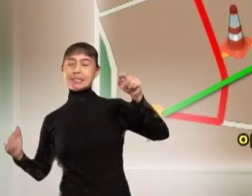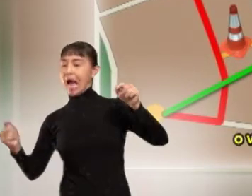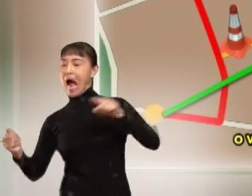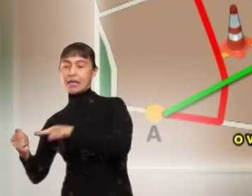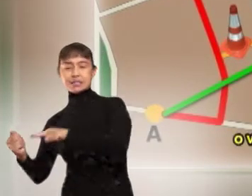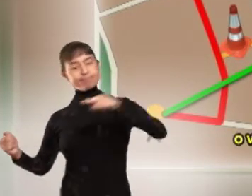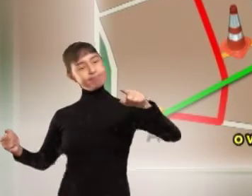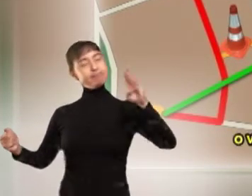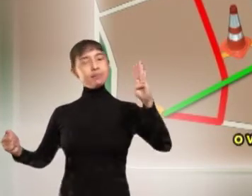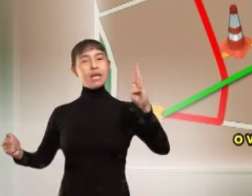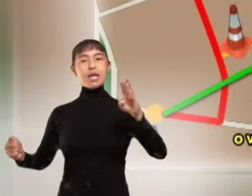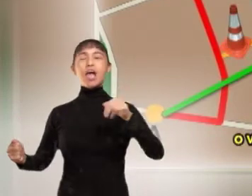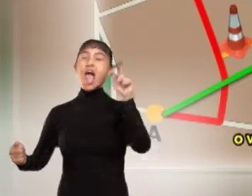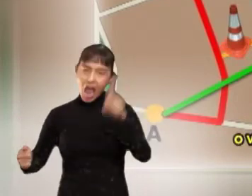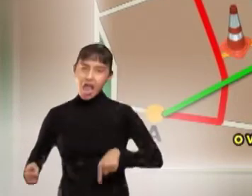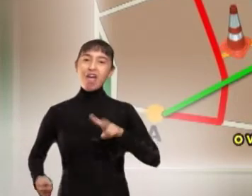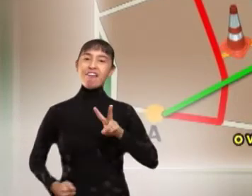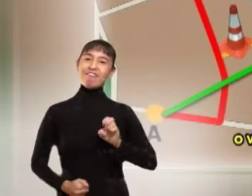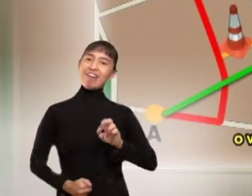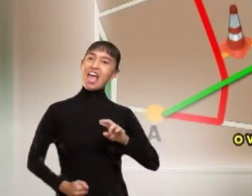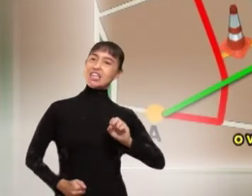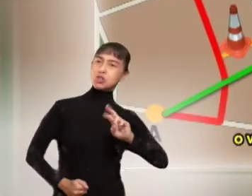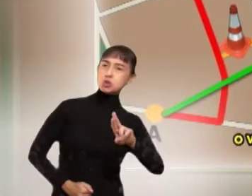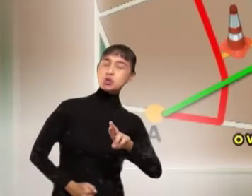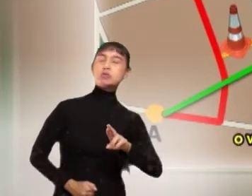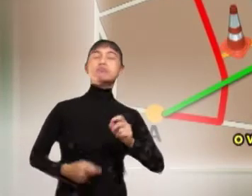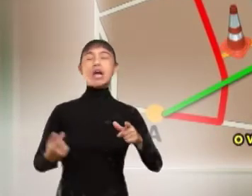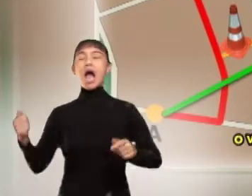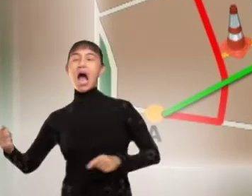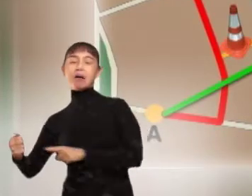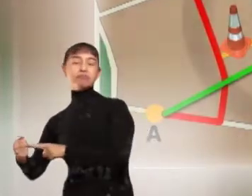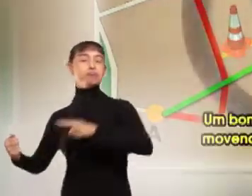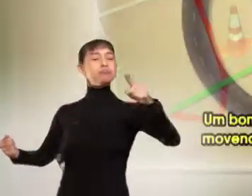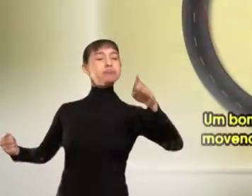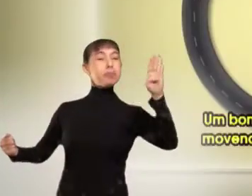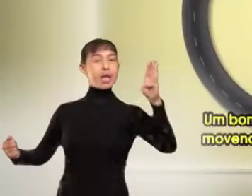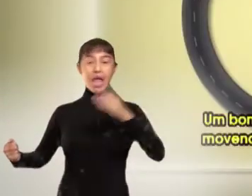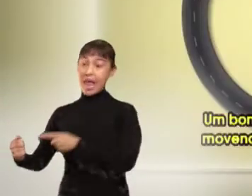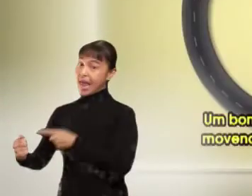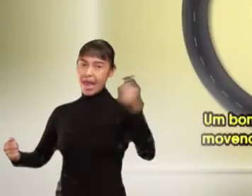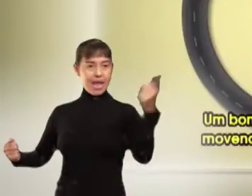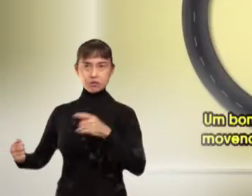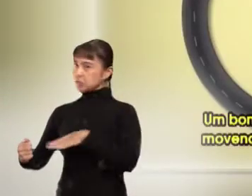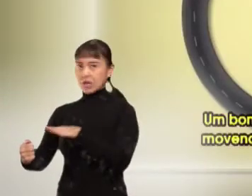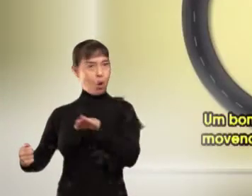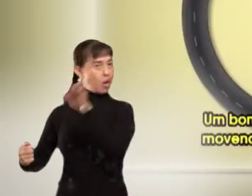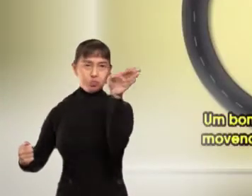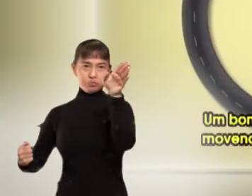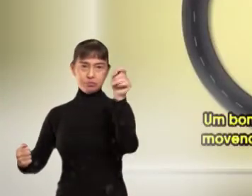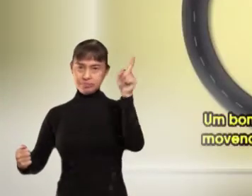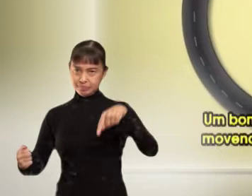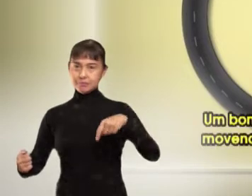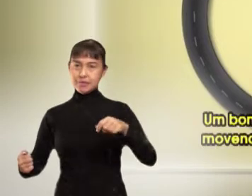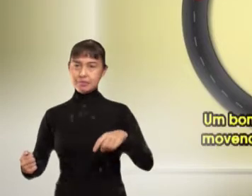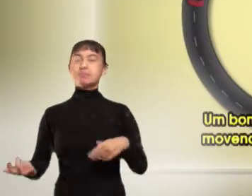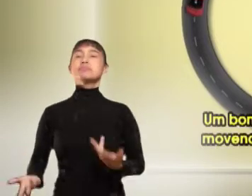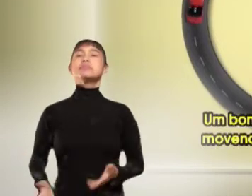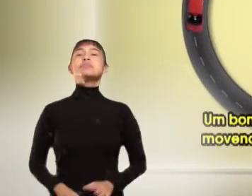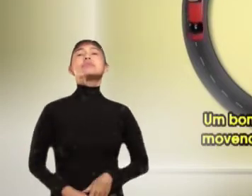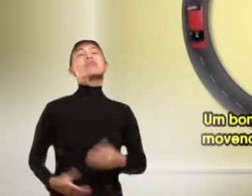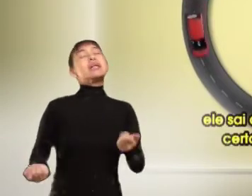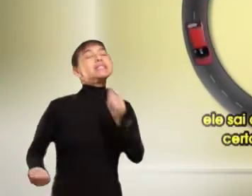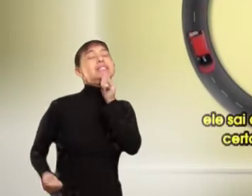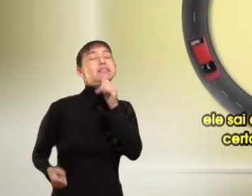chegada. Ele é um vetor, o vetor deslocamento. Um bom exemplo é um carro se movendo em uma